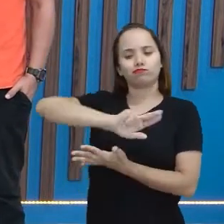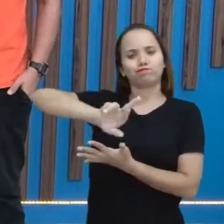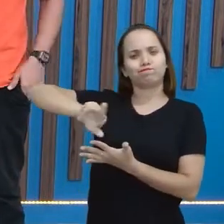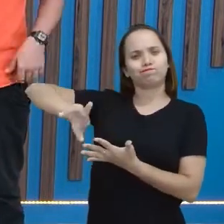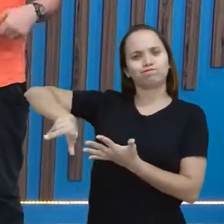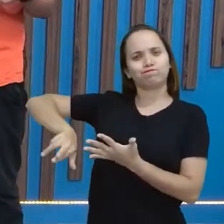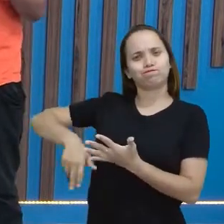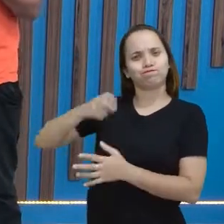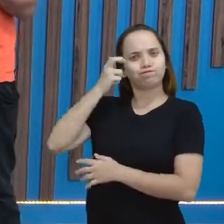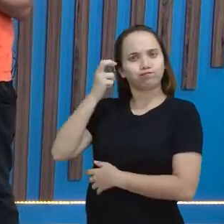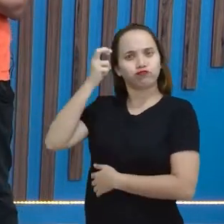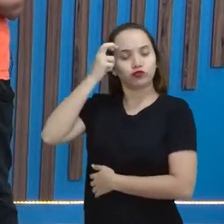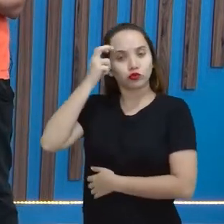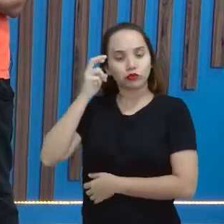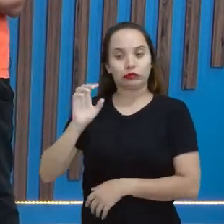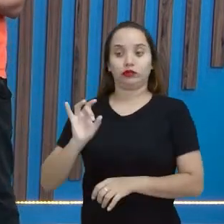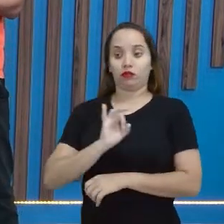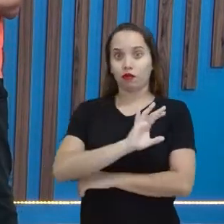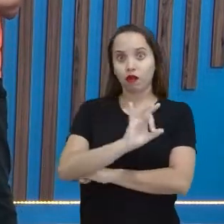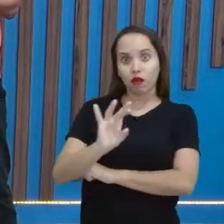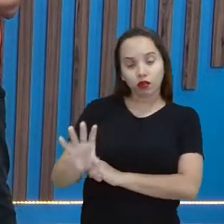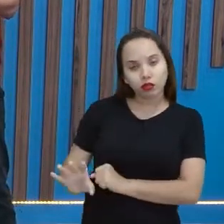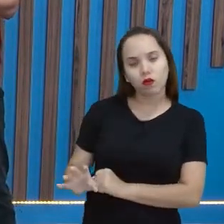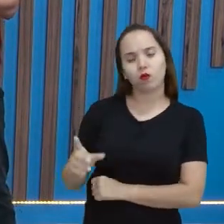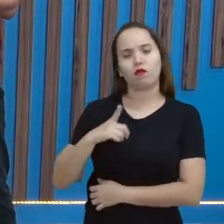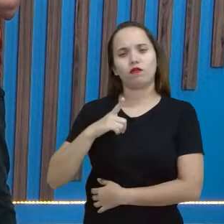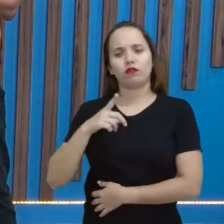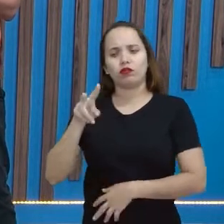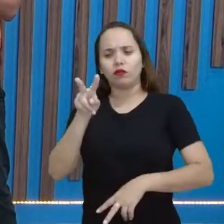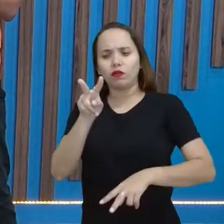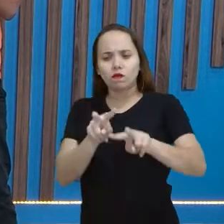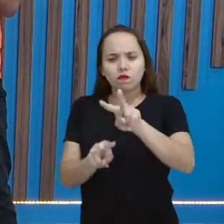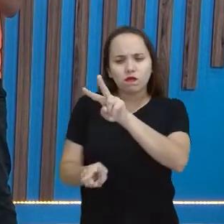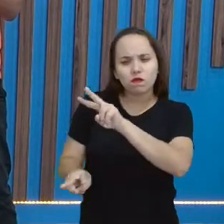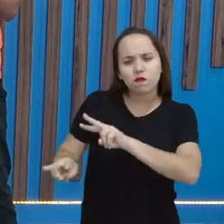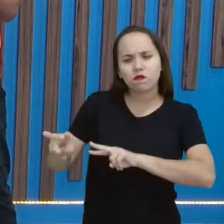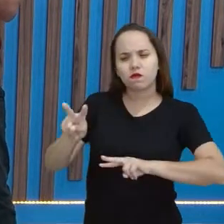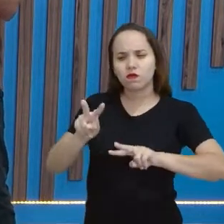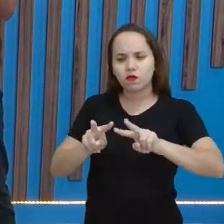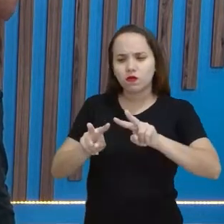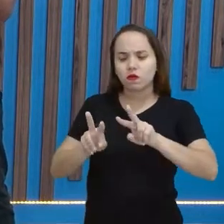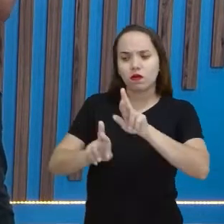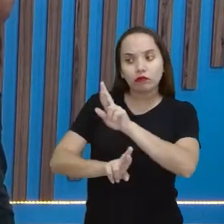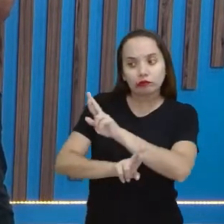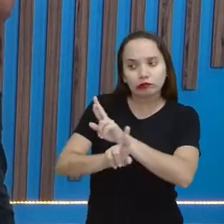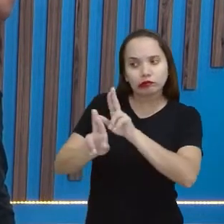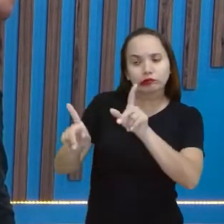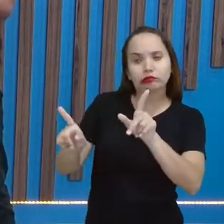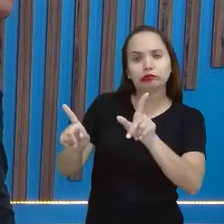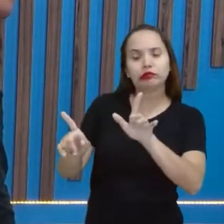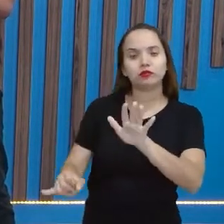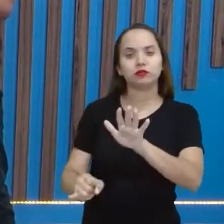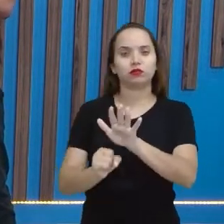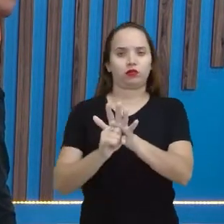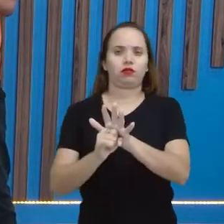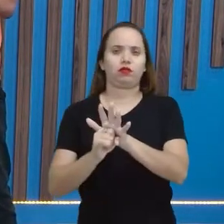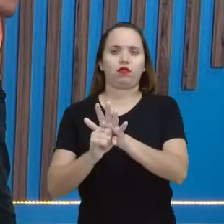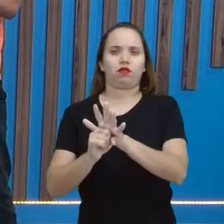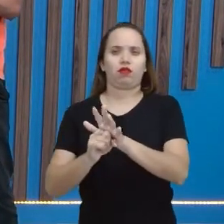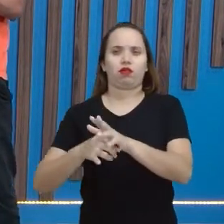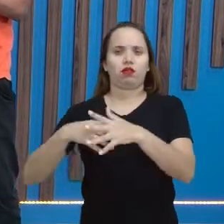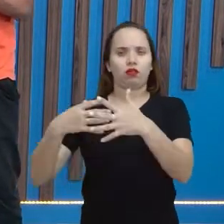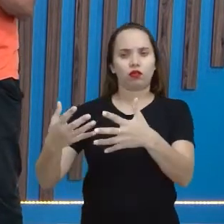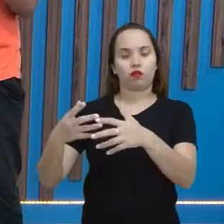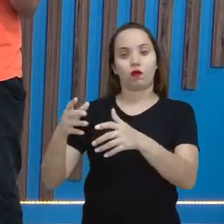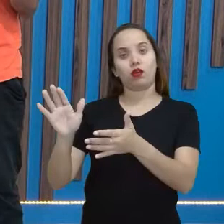essas culturas elas vão olhar essas diferentes identidades, né, de forma, muitas vezes, assimétrica. Né? Então, um país